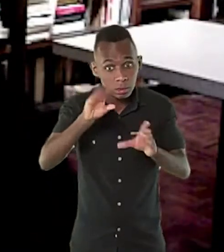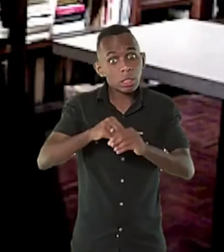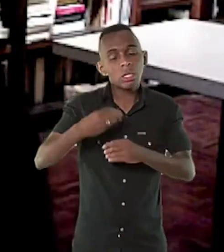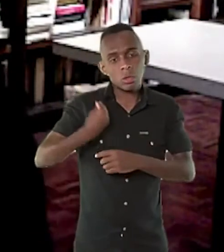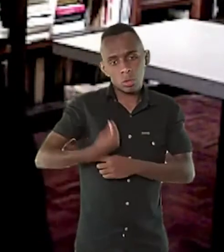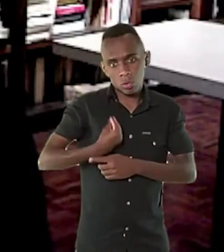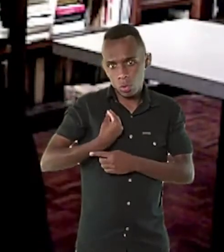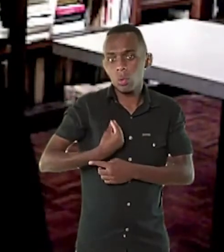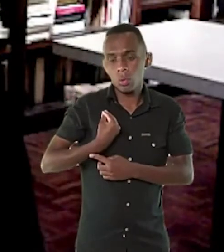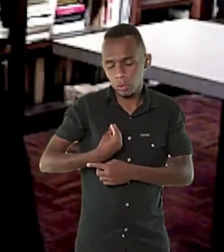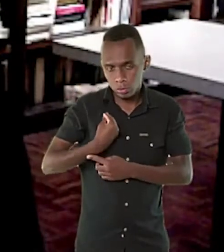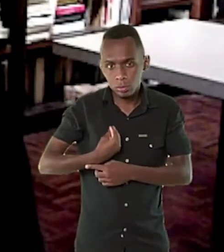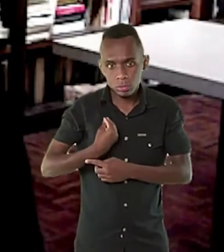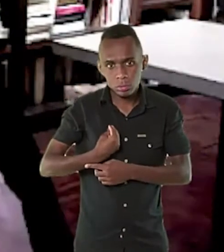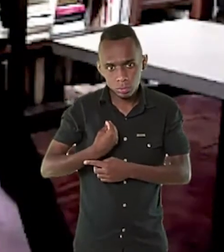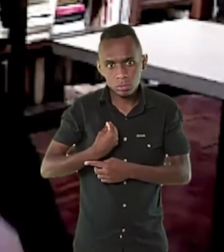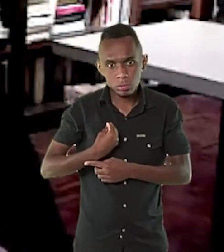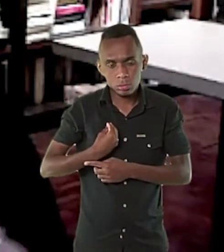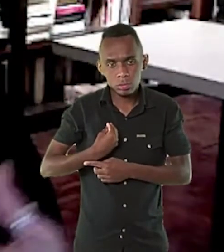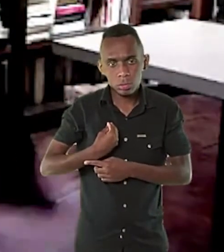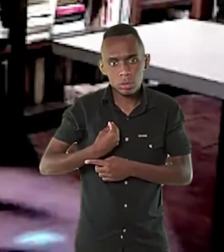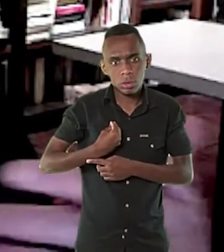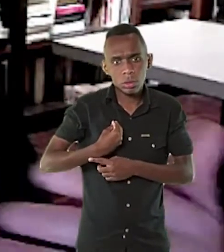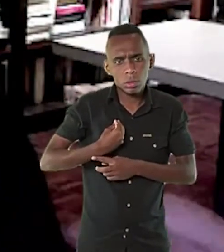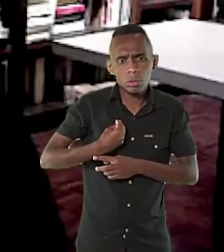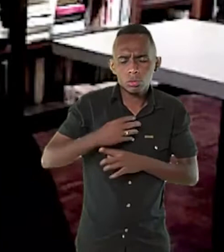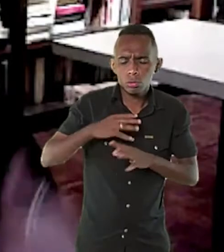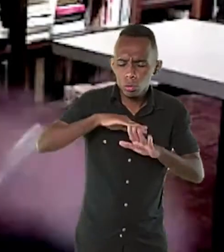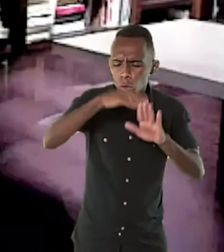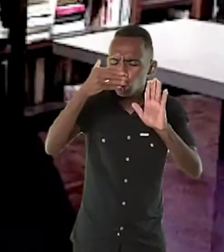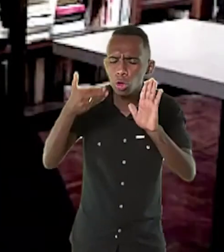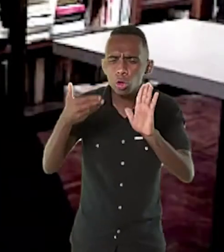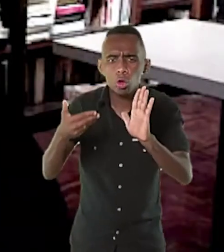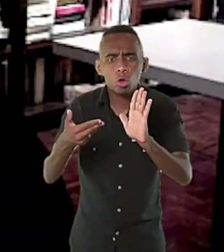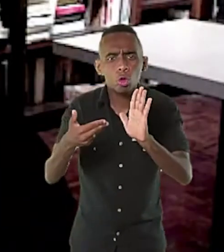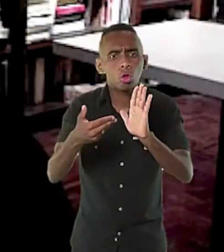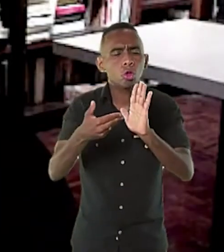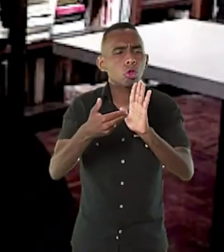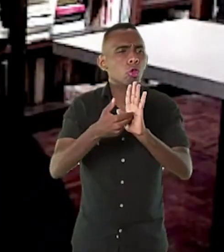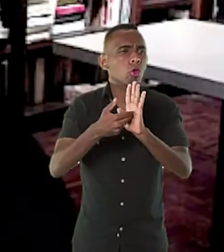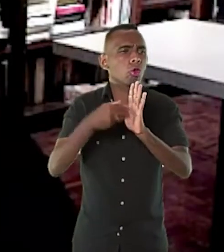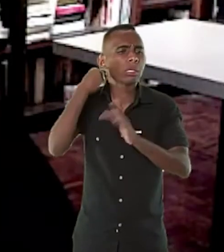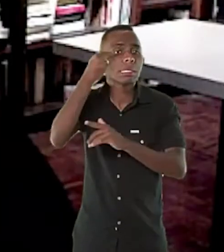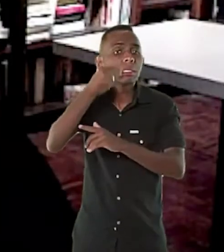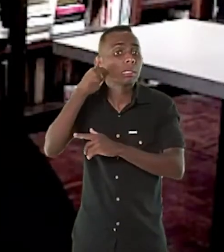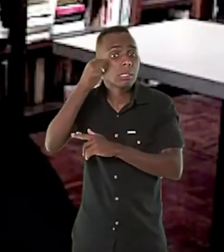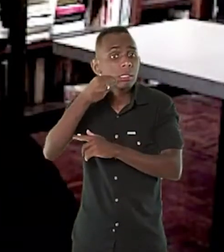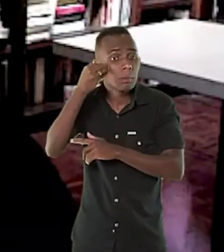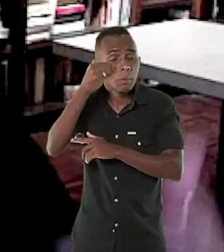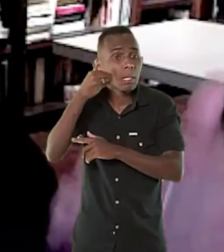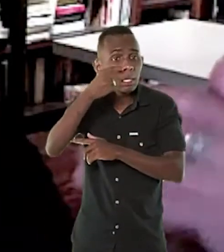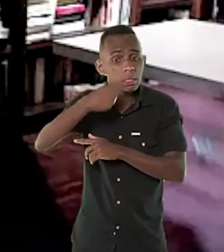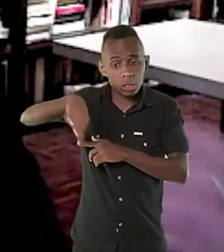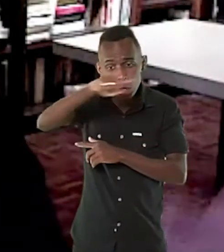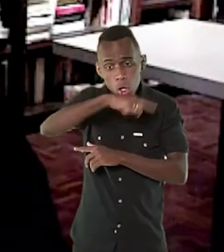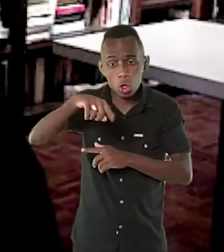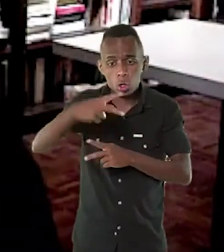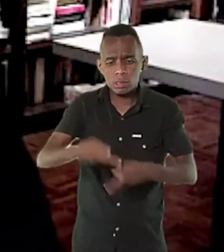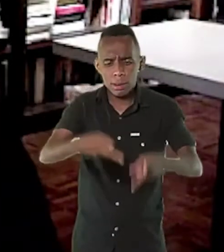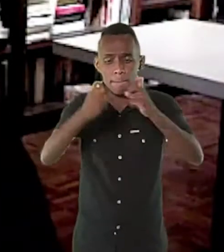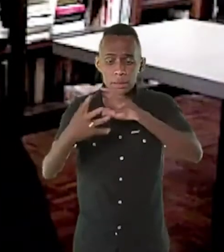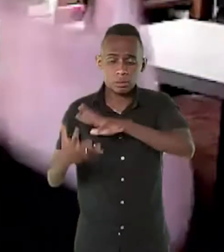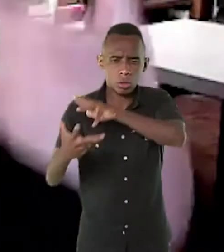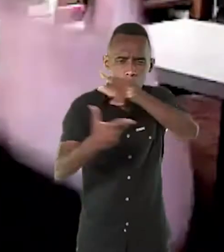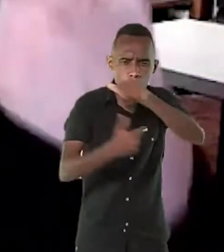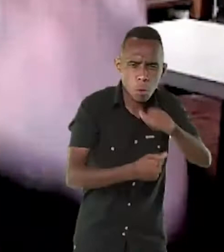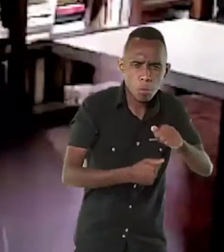ocupa todas as nossas formas de estar no mundo, da comunicação